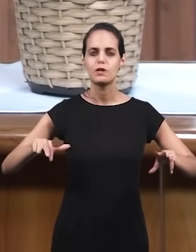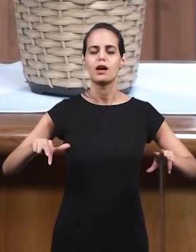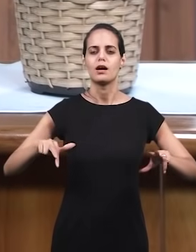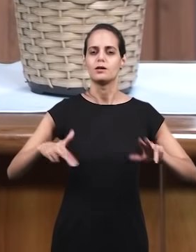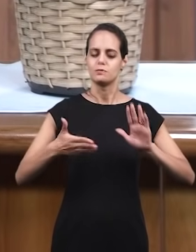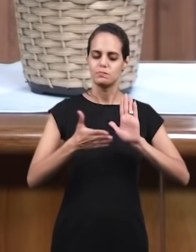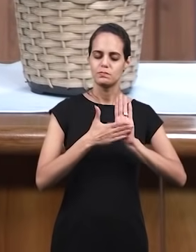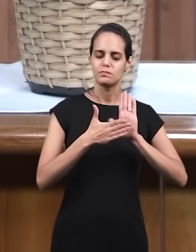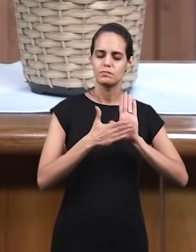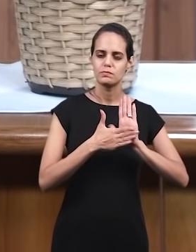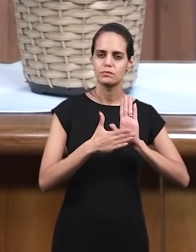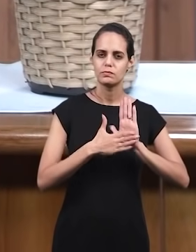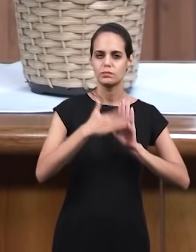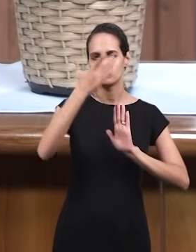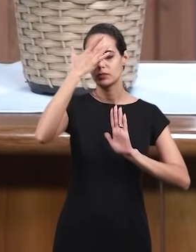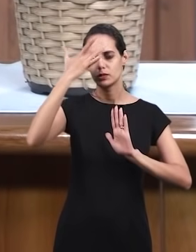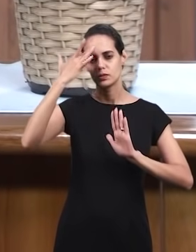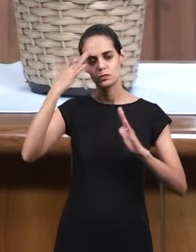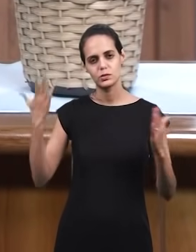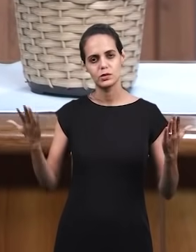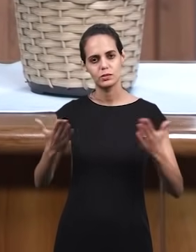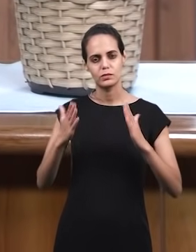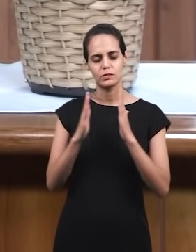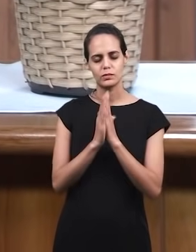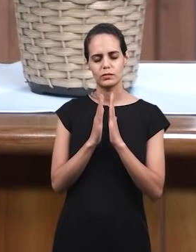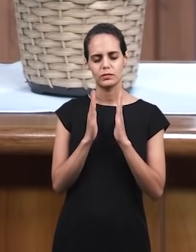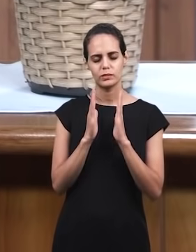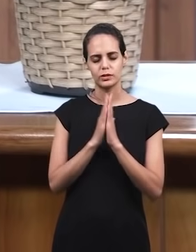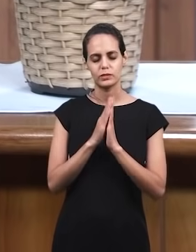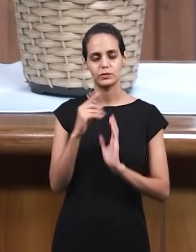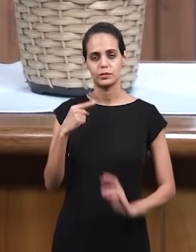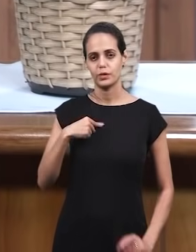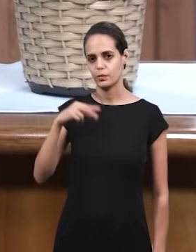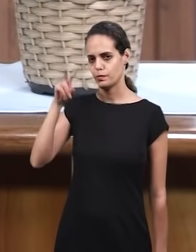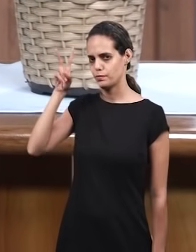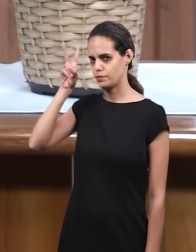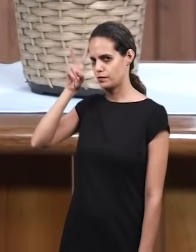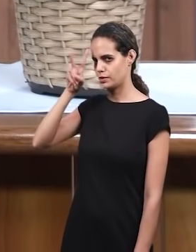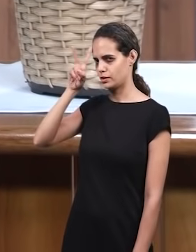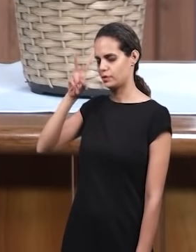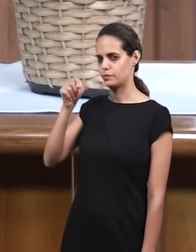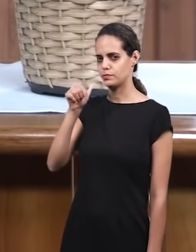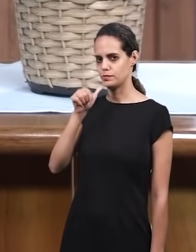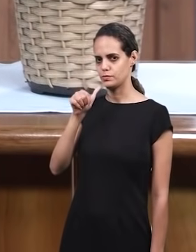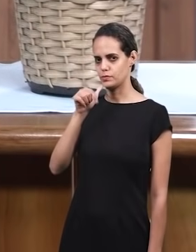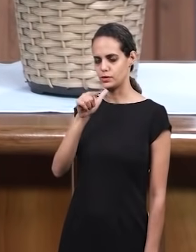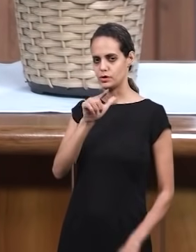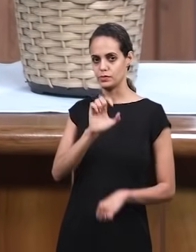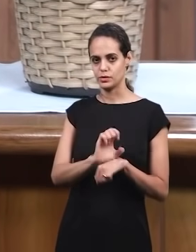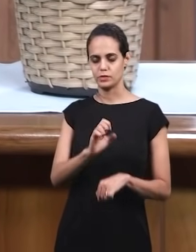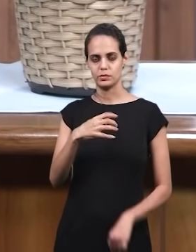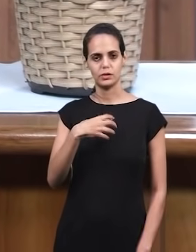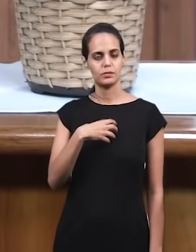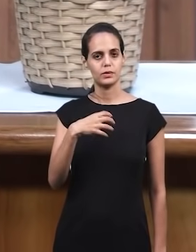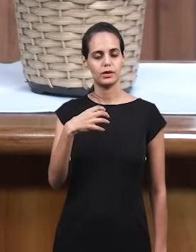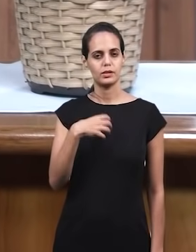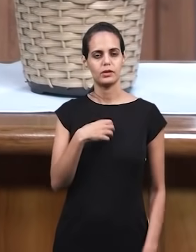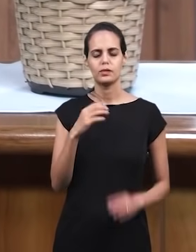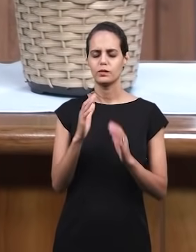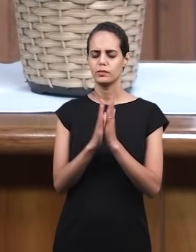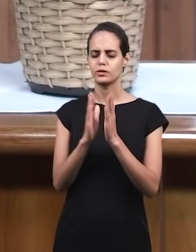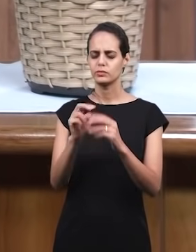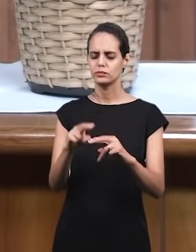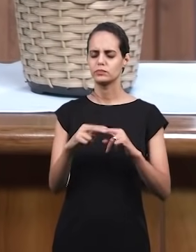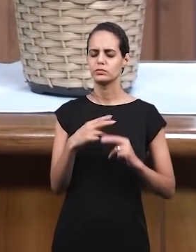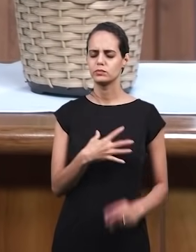orando nessa hora. Orando. Eu lembro de uma irmã na Bahia, que ela